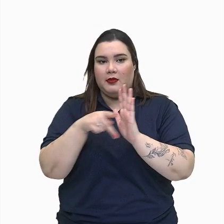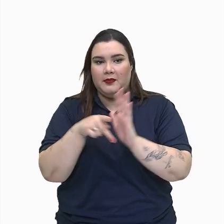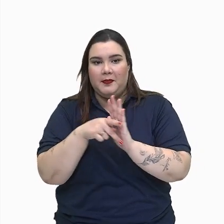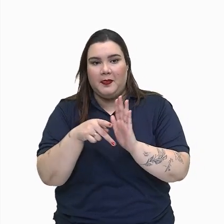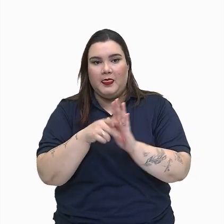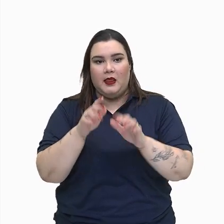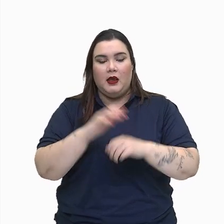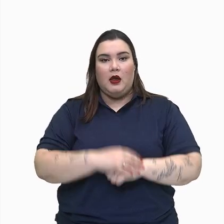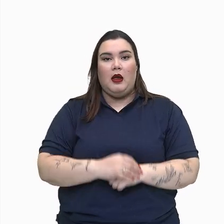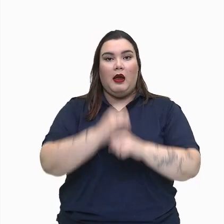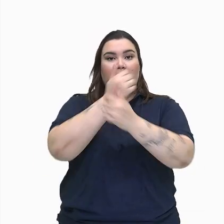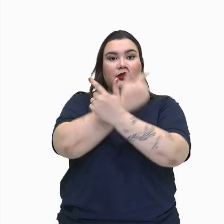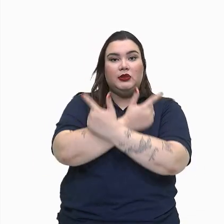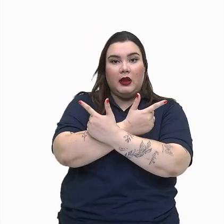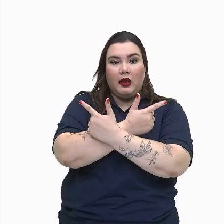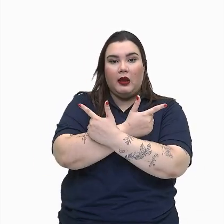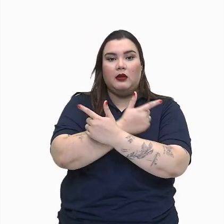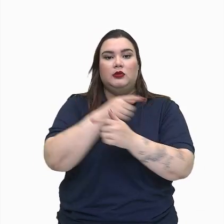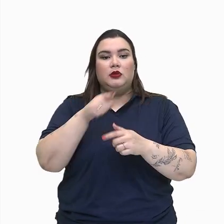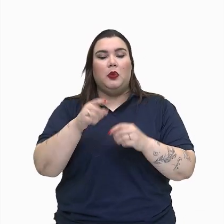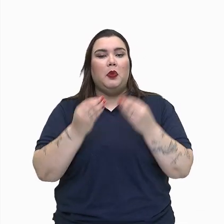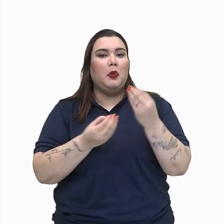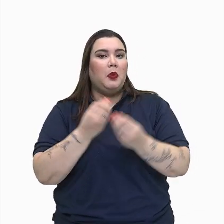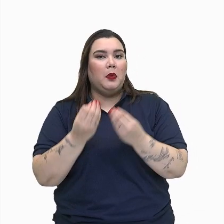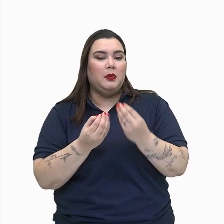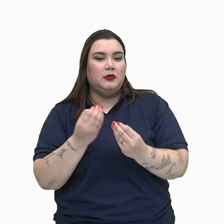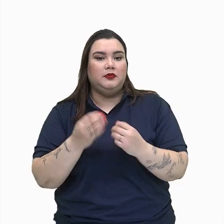astecas, como é que essa política se estruturava?